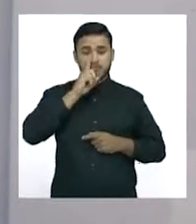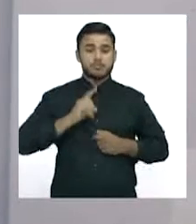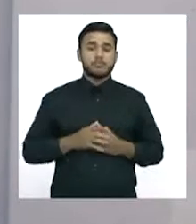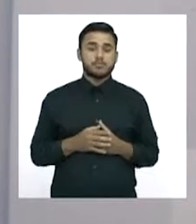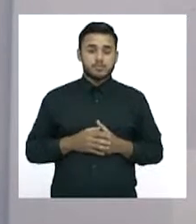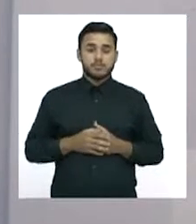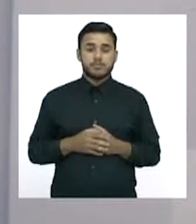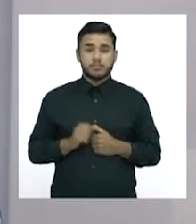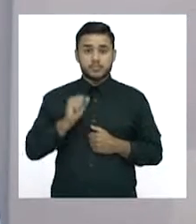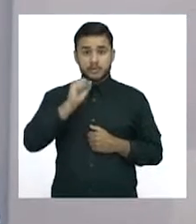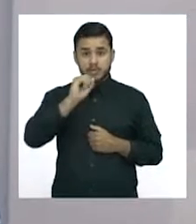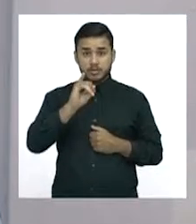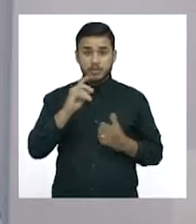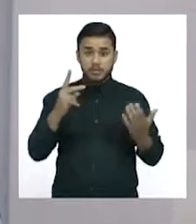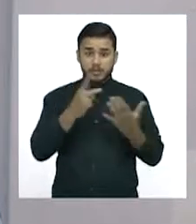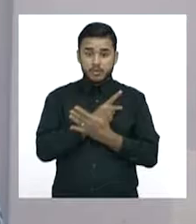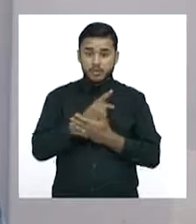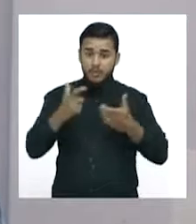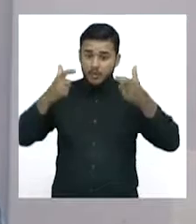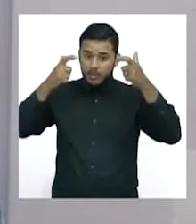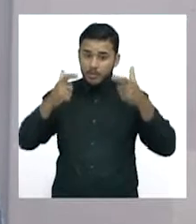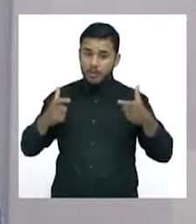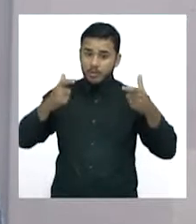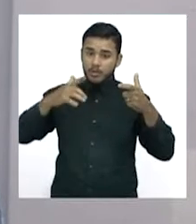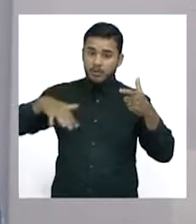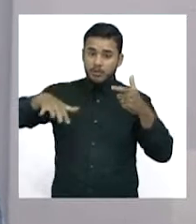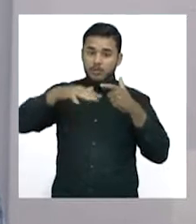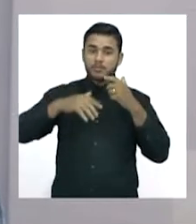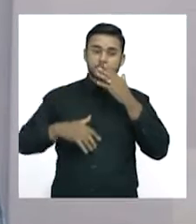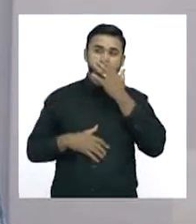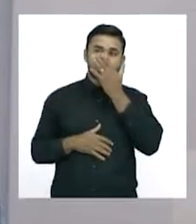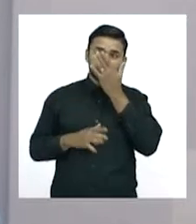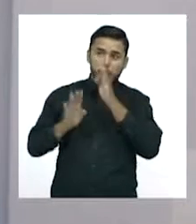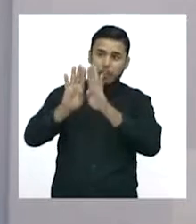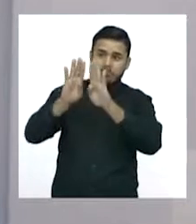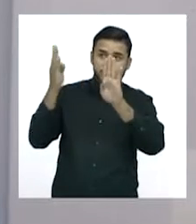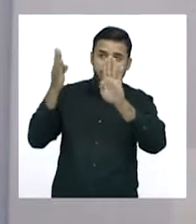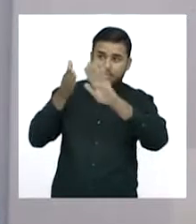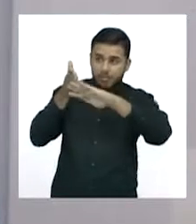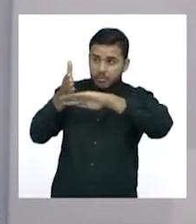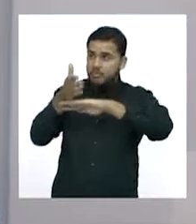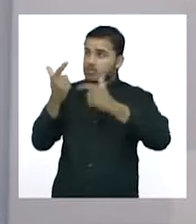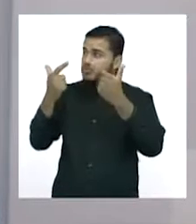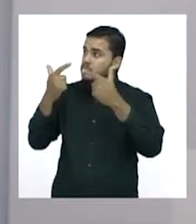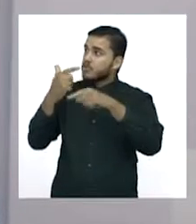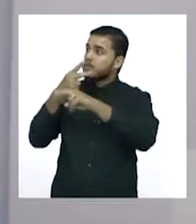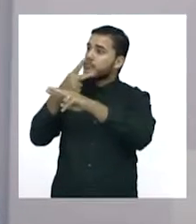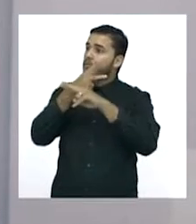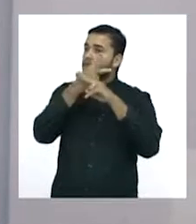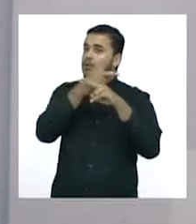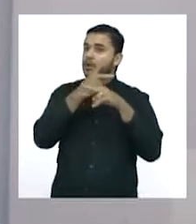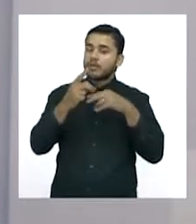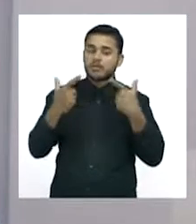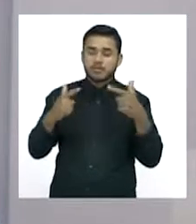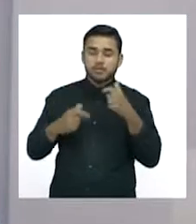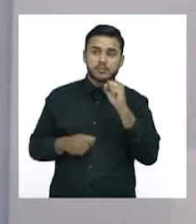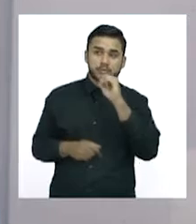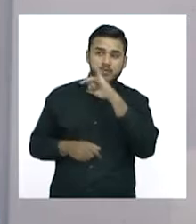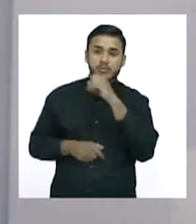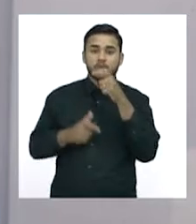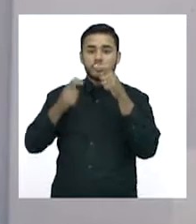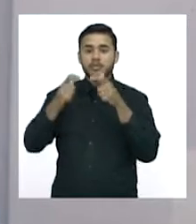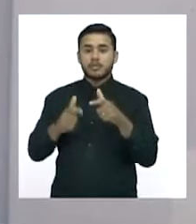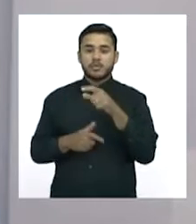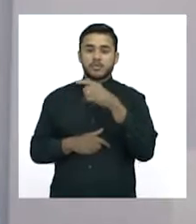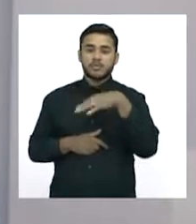pessoa que for para um ambiente fechado, que esteja fechado há muito tempo, que não seja arejado e que tenha a propensão de